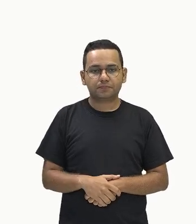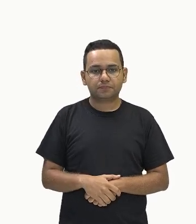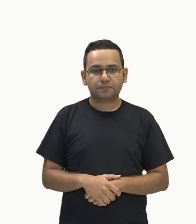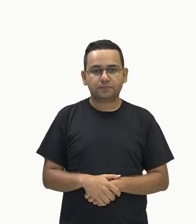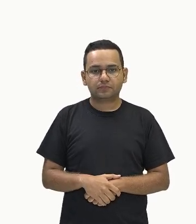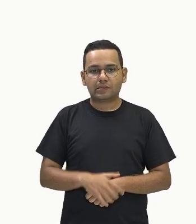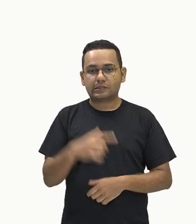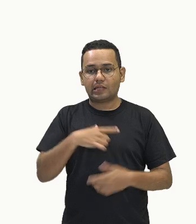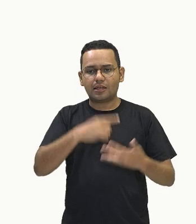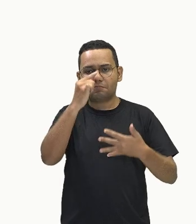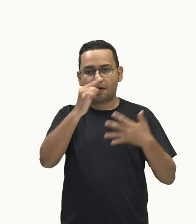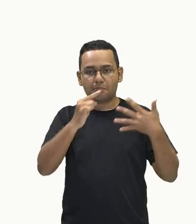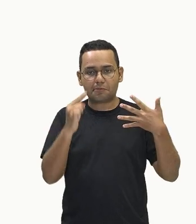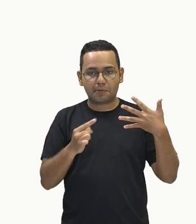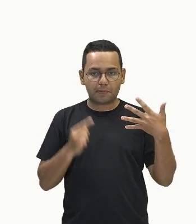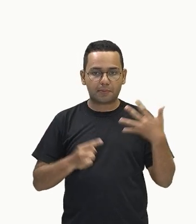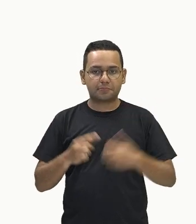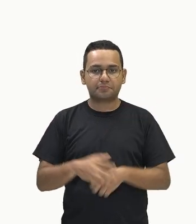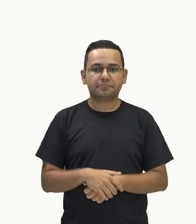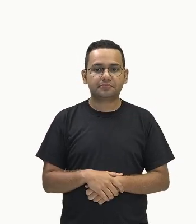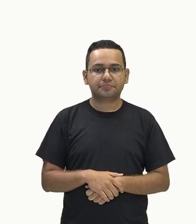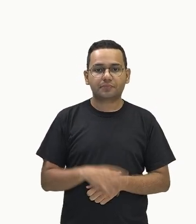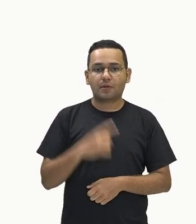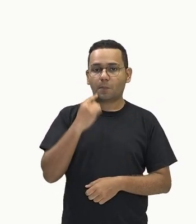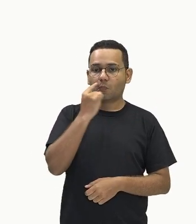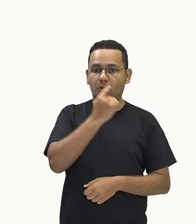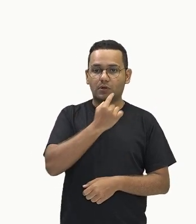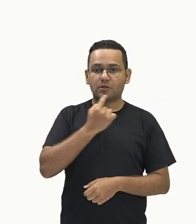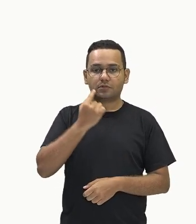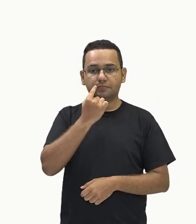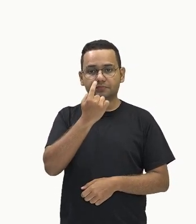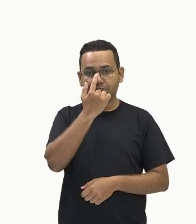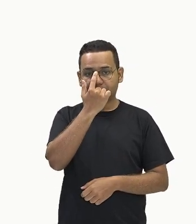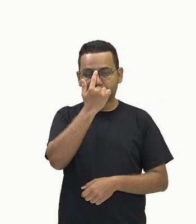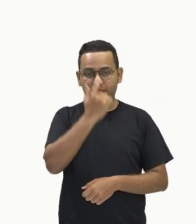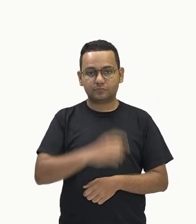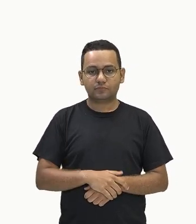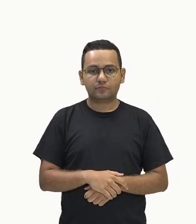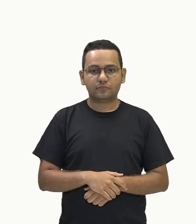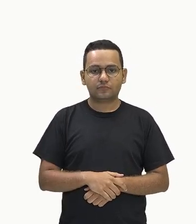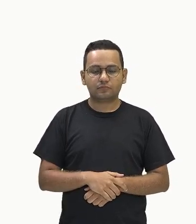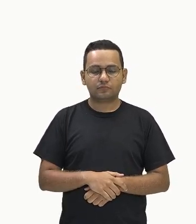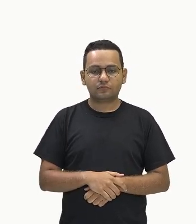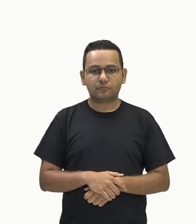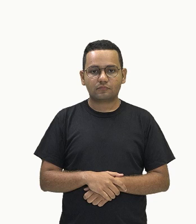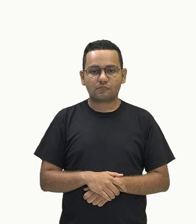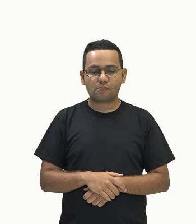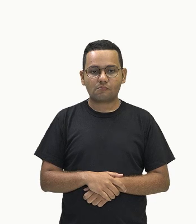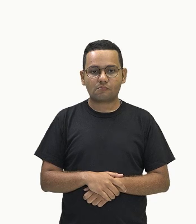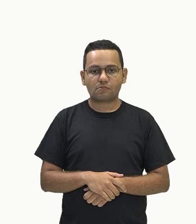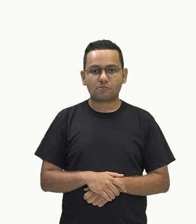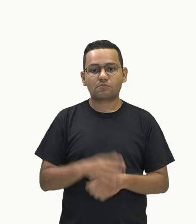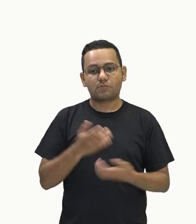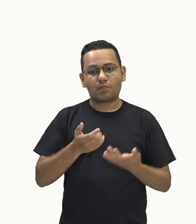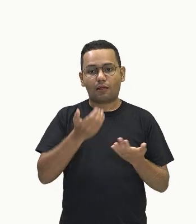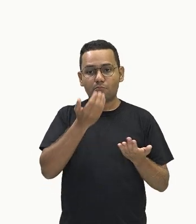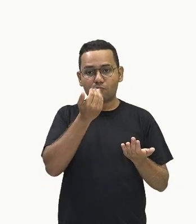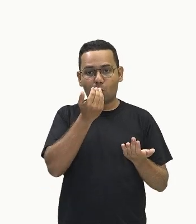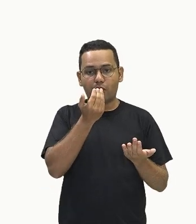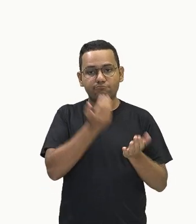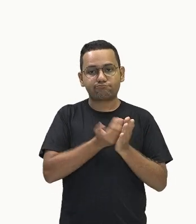composto por boca, onde nós iniciamos o processo de